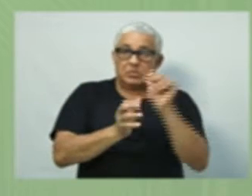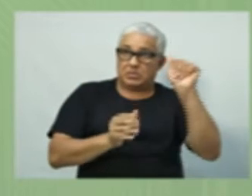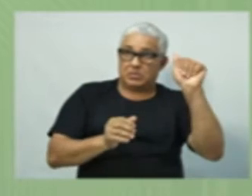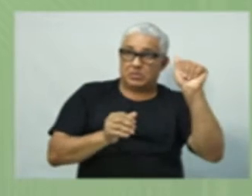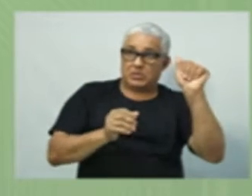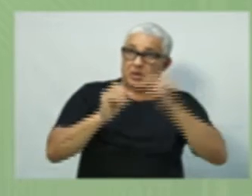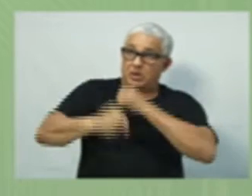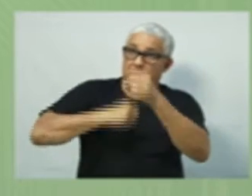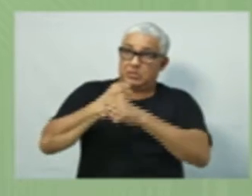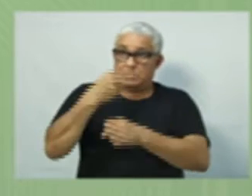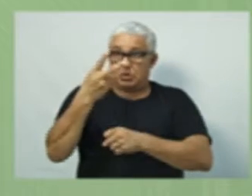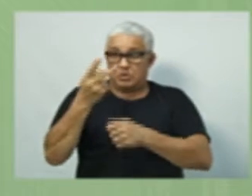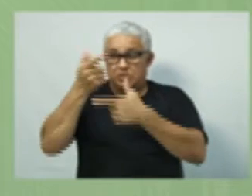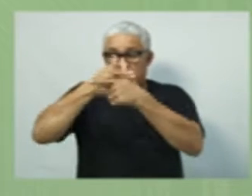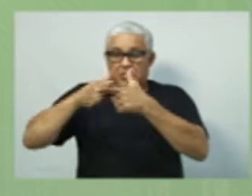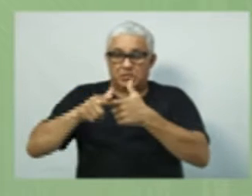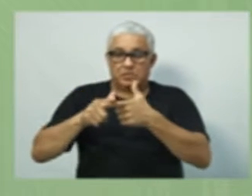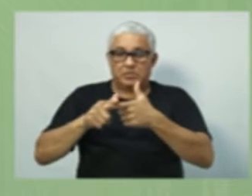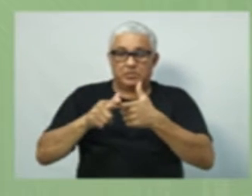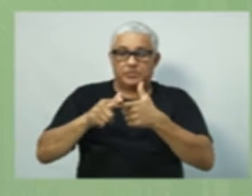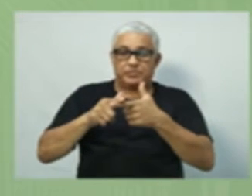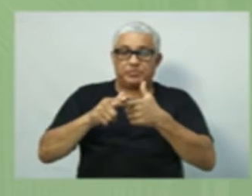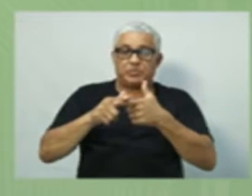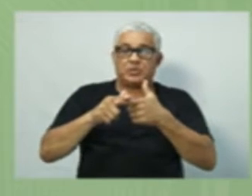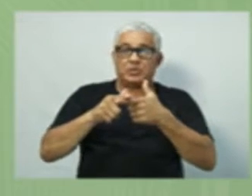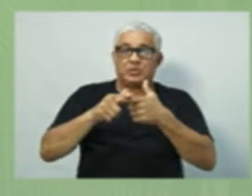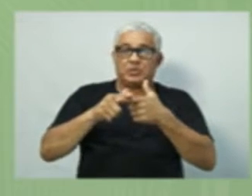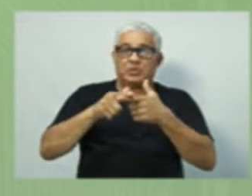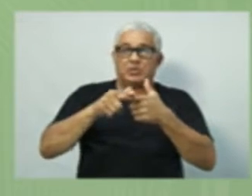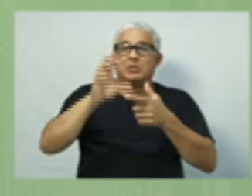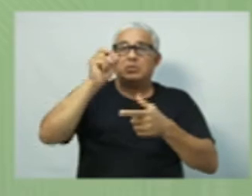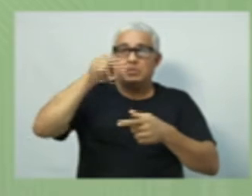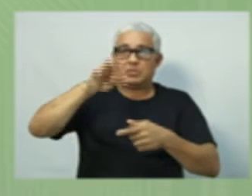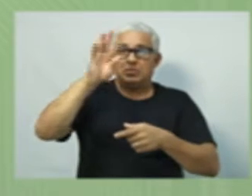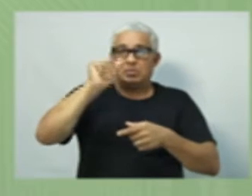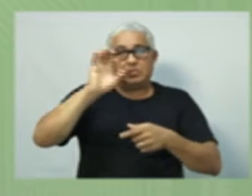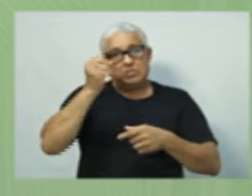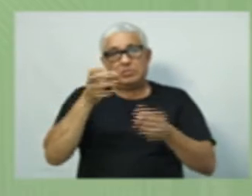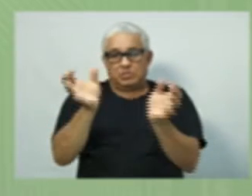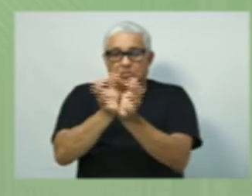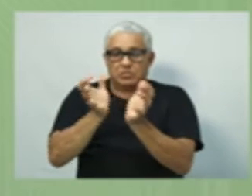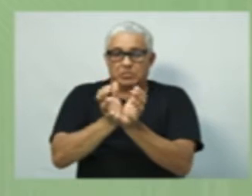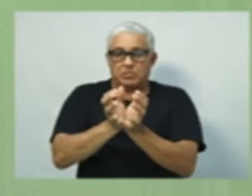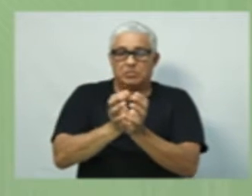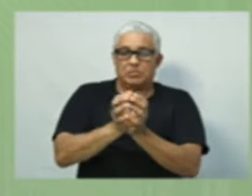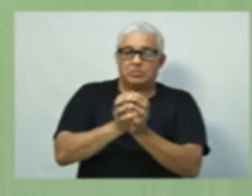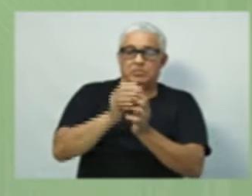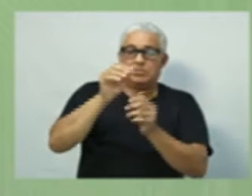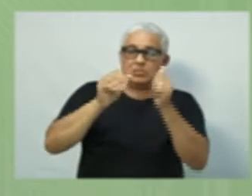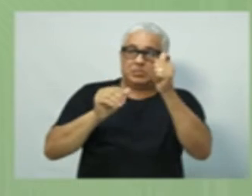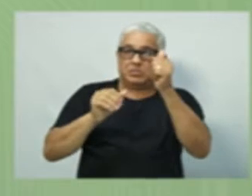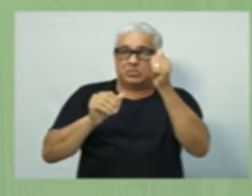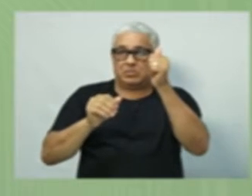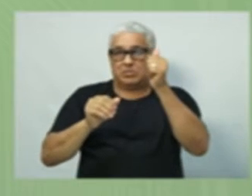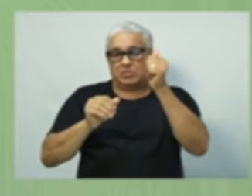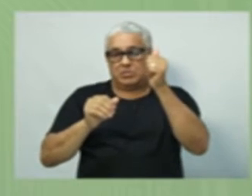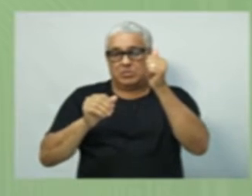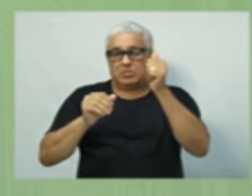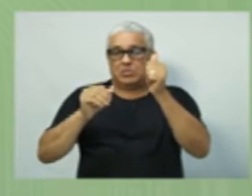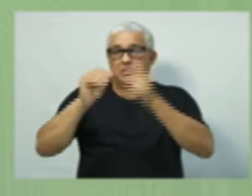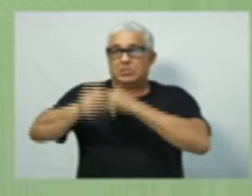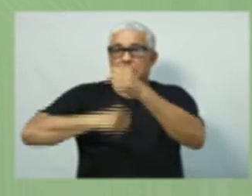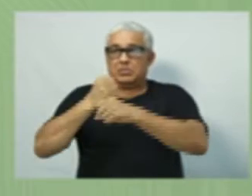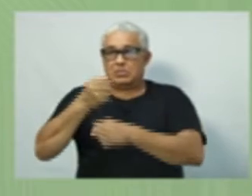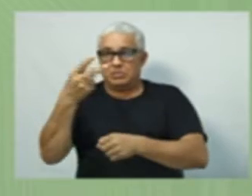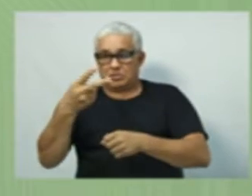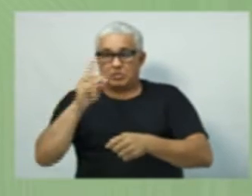dois indivíduos pela conta o grupo a do ano 1 é sempre assim 12 dividido pelo 1 e ao final multiplico